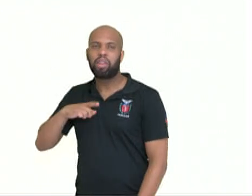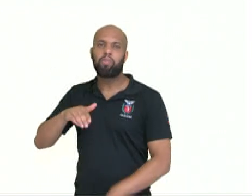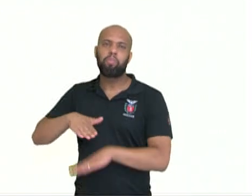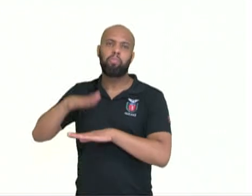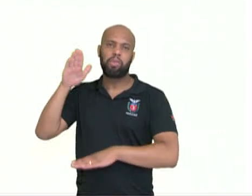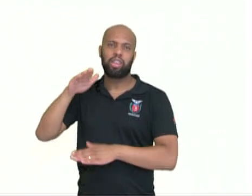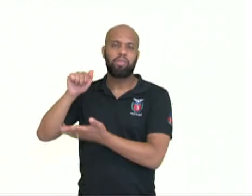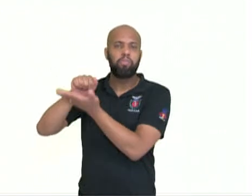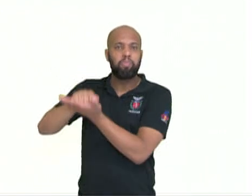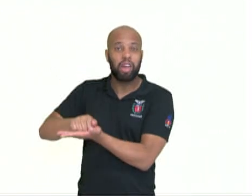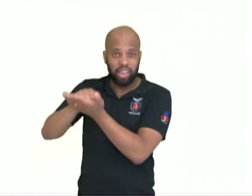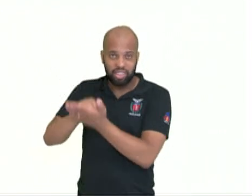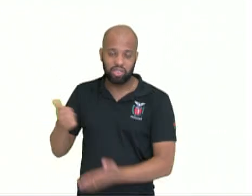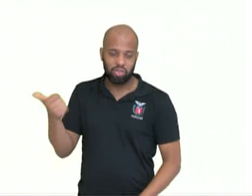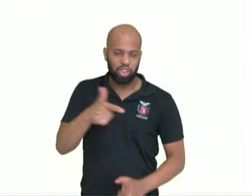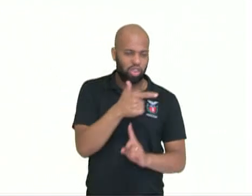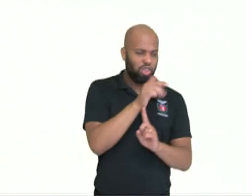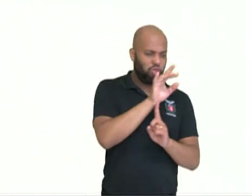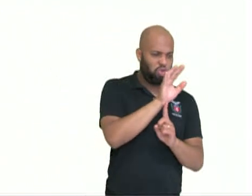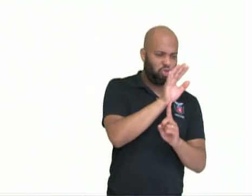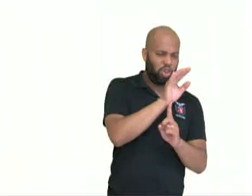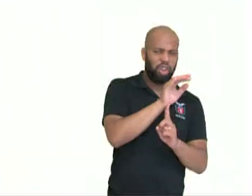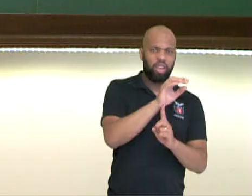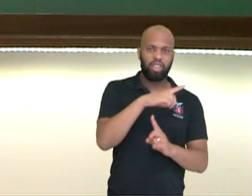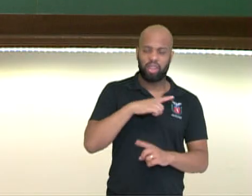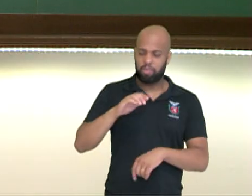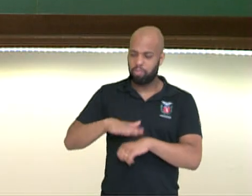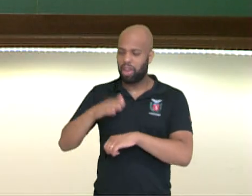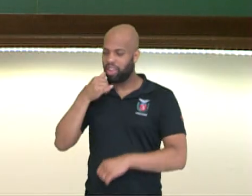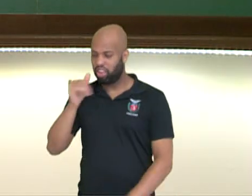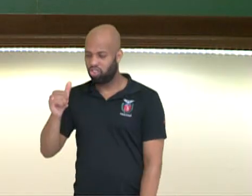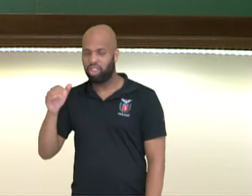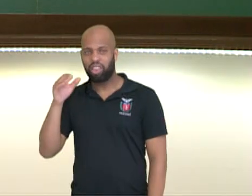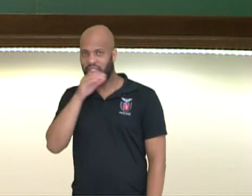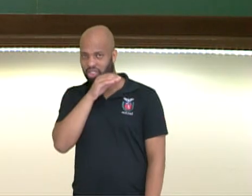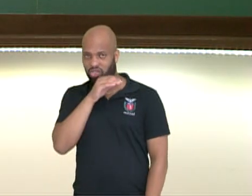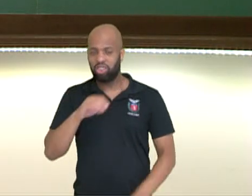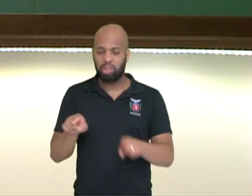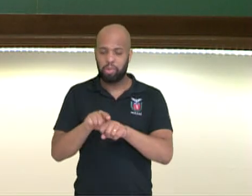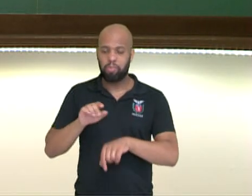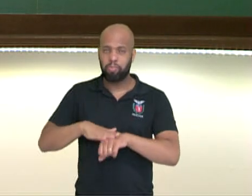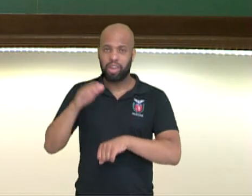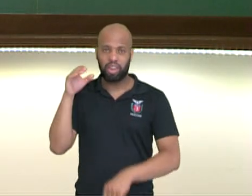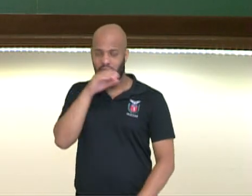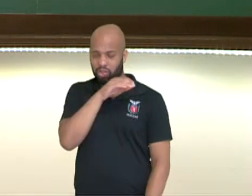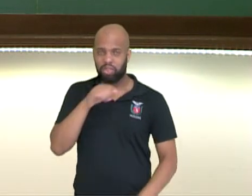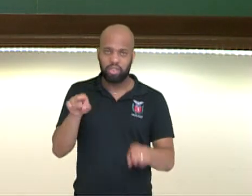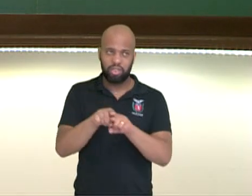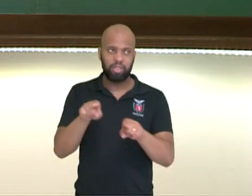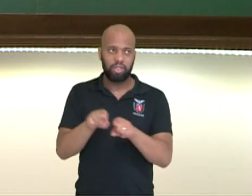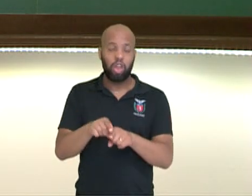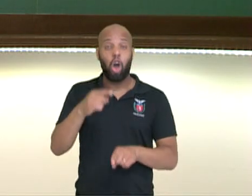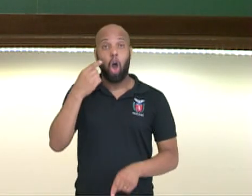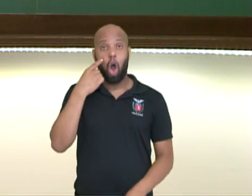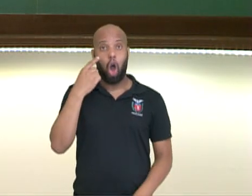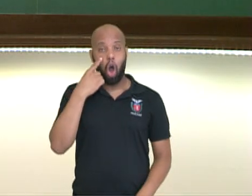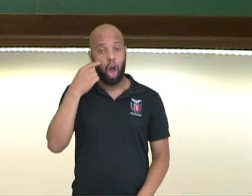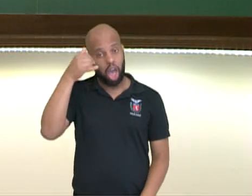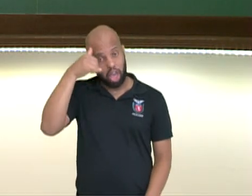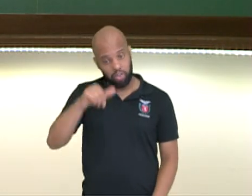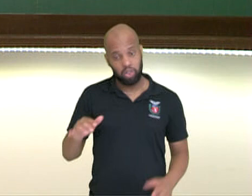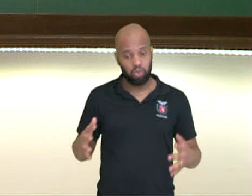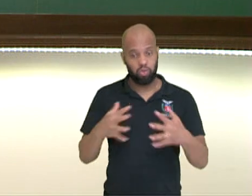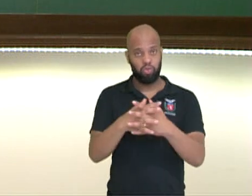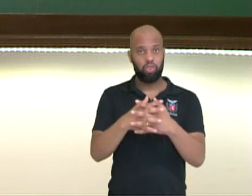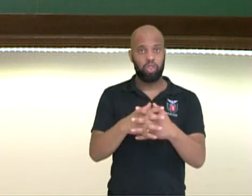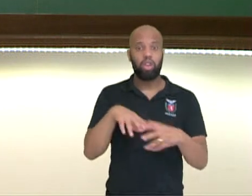faísquinhas, tem muito mais energia térmica para oferecer, muito mais calor. Só não confundam que